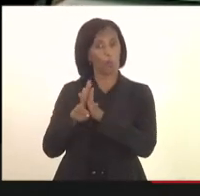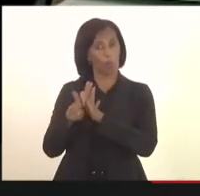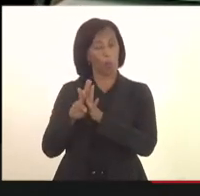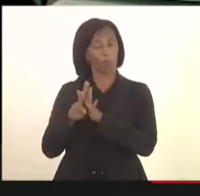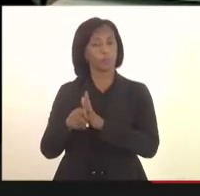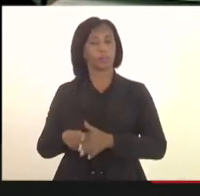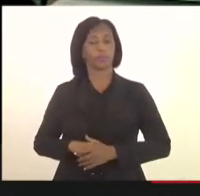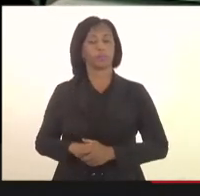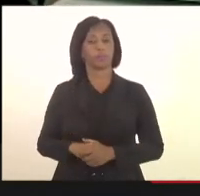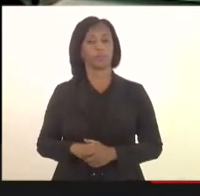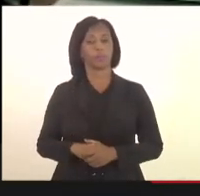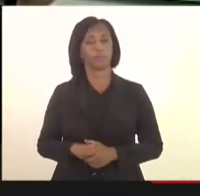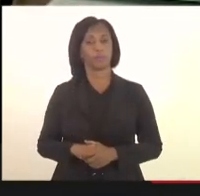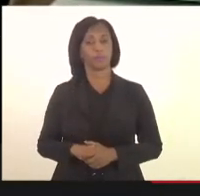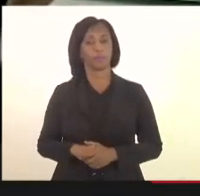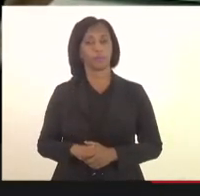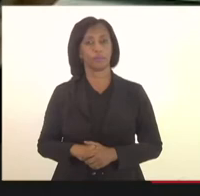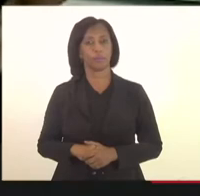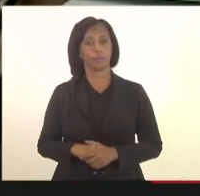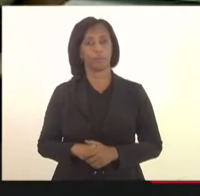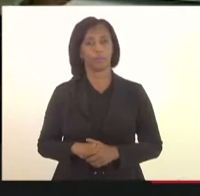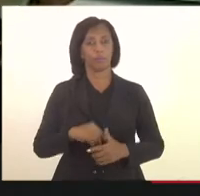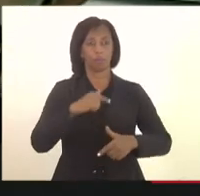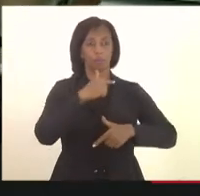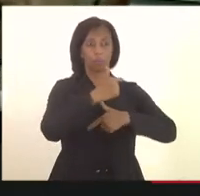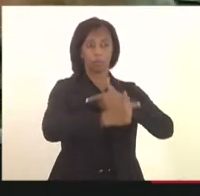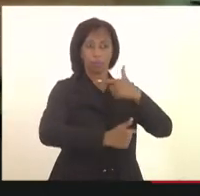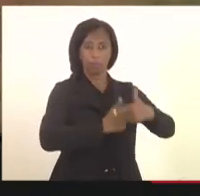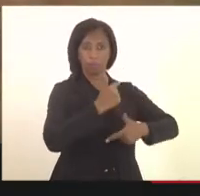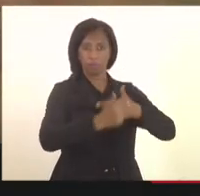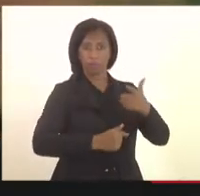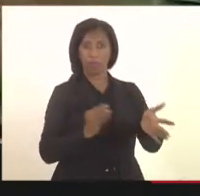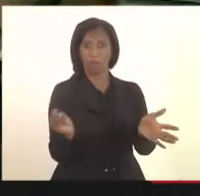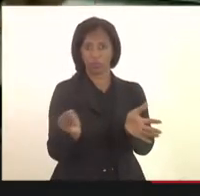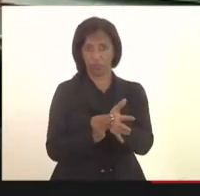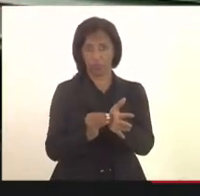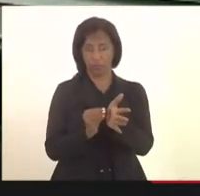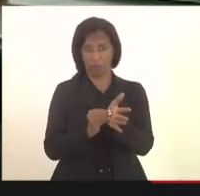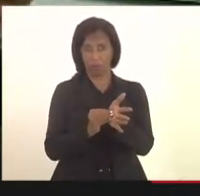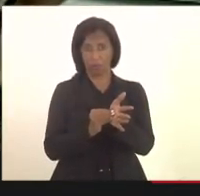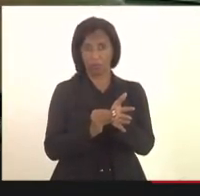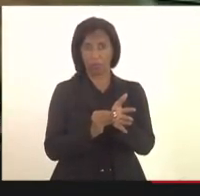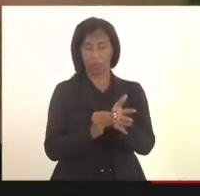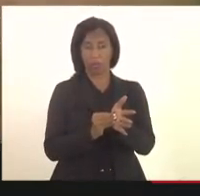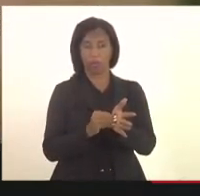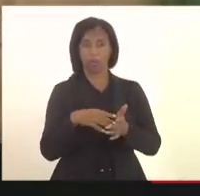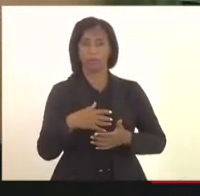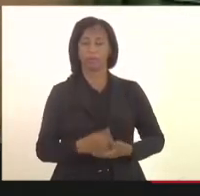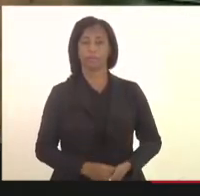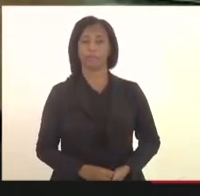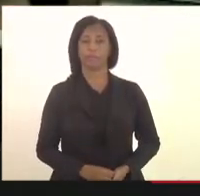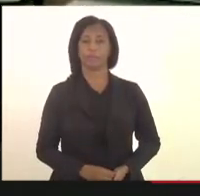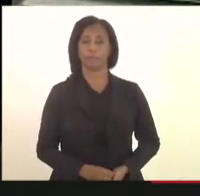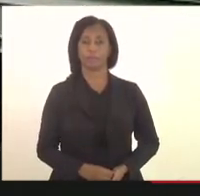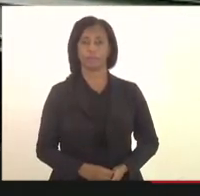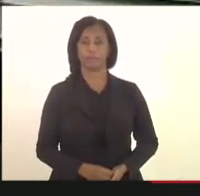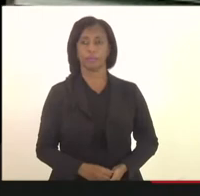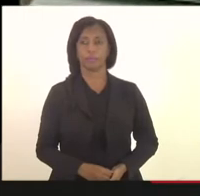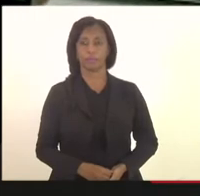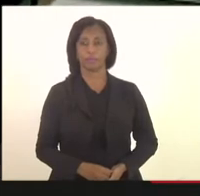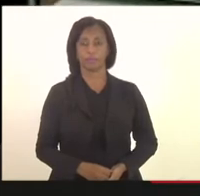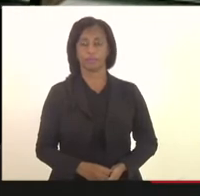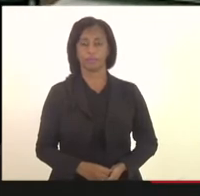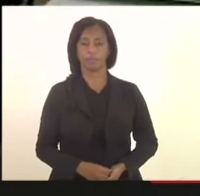complementar o seu quadro. E essas expectativas poderão